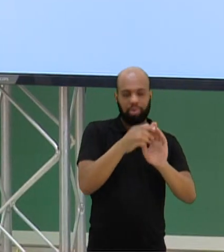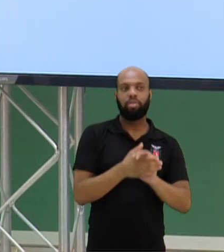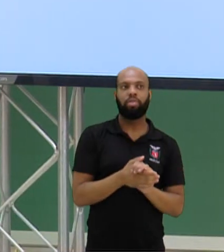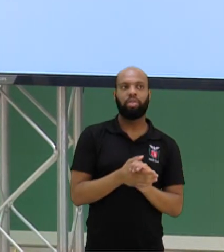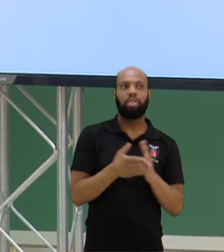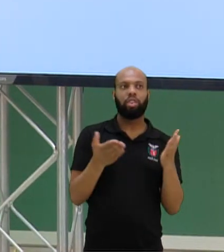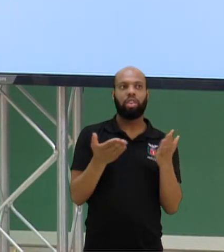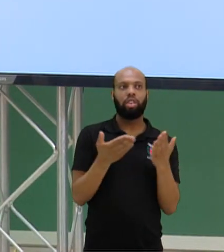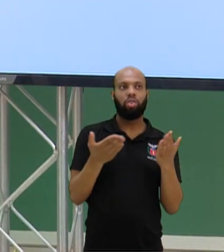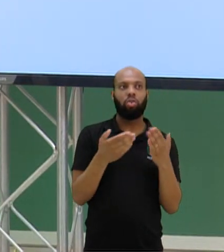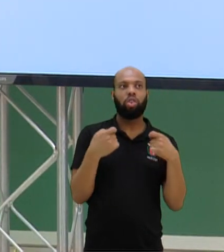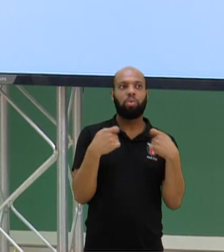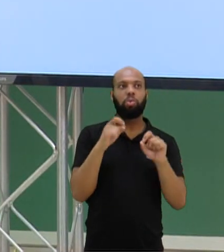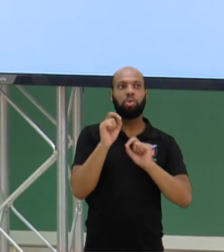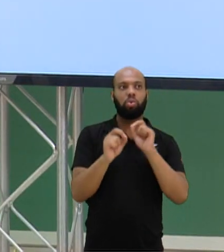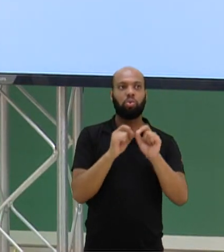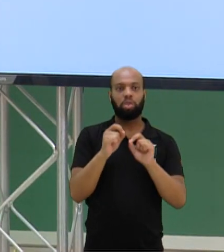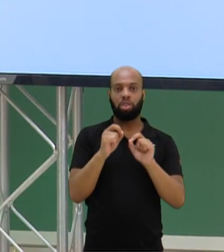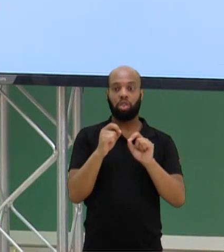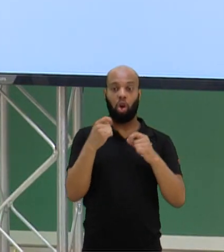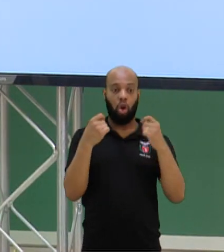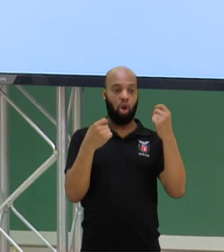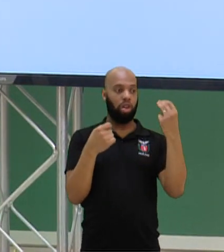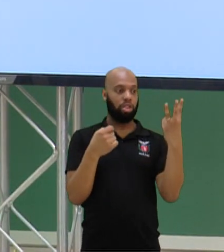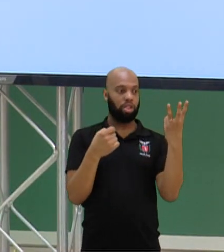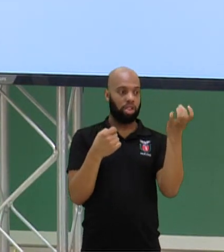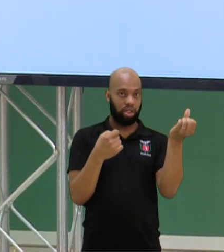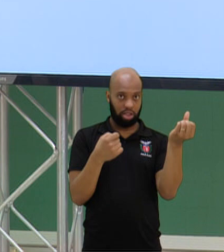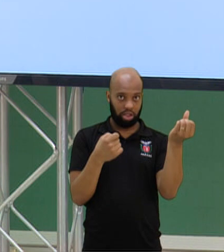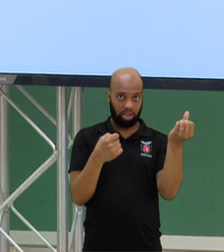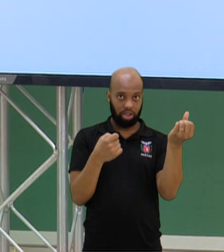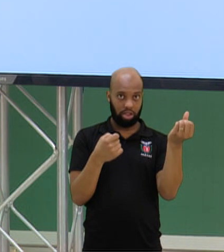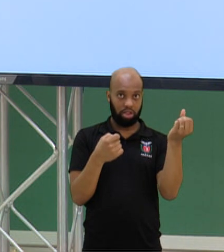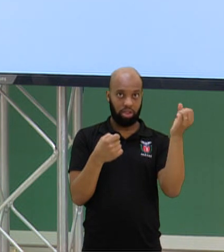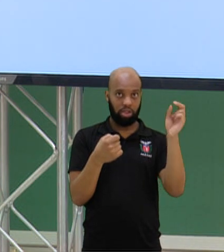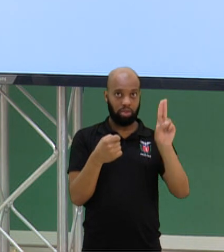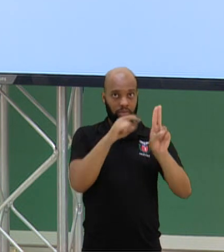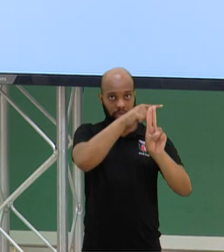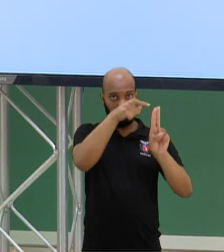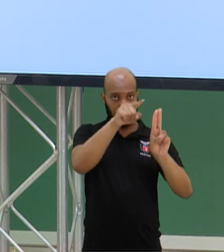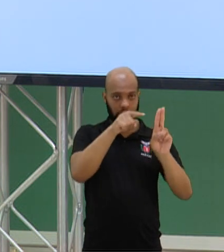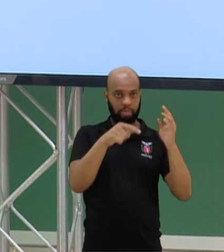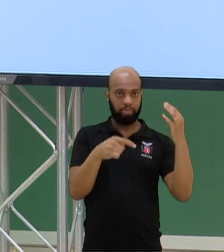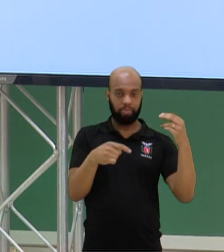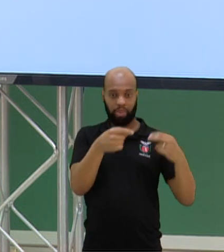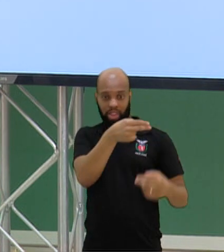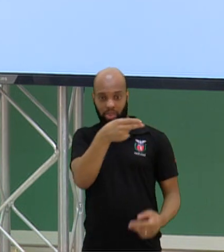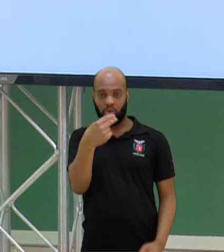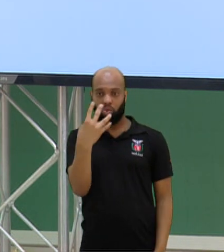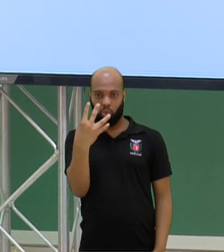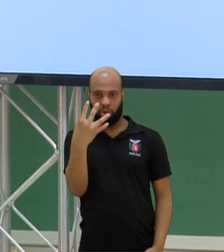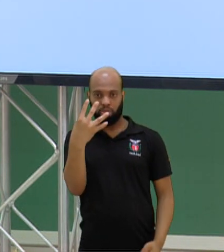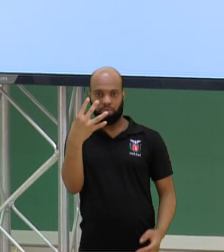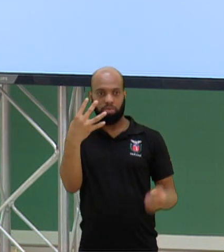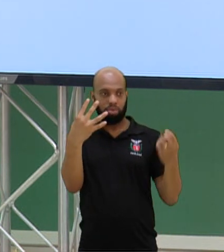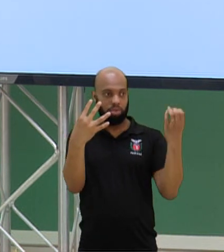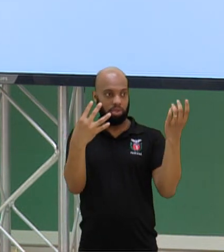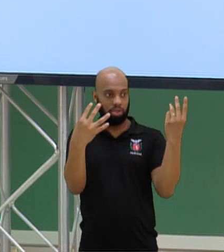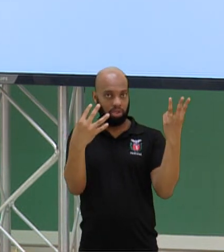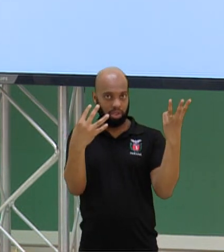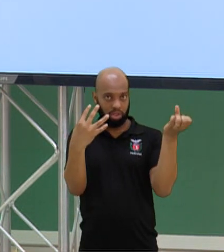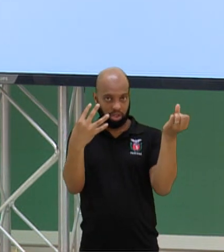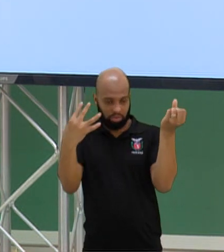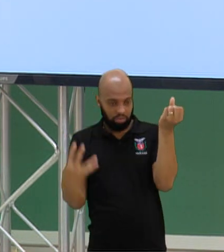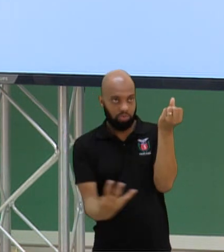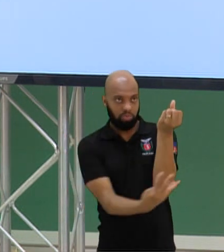professora passa lá o 4 dividindo, né? Então, o 4π está dividindo, então eu tenho 36 pi divididos por 4π,